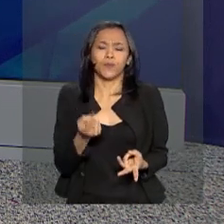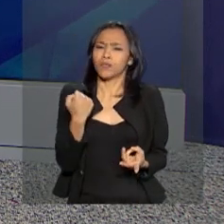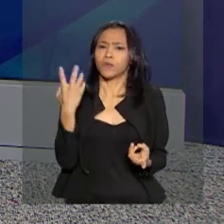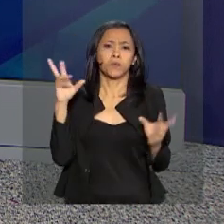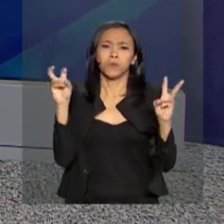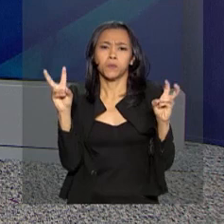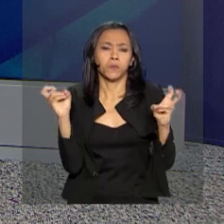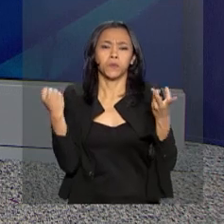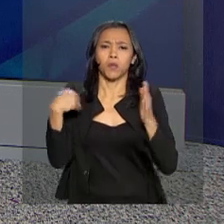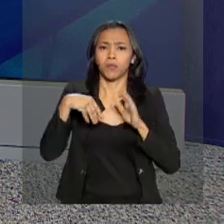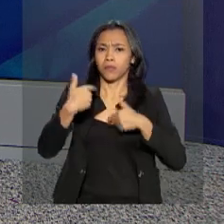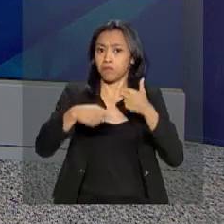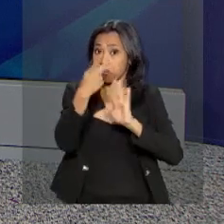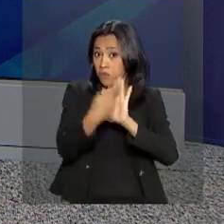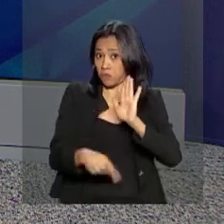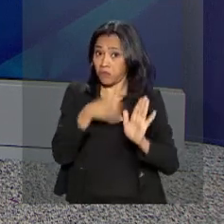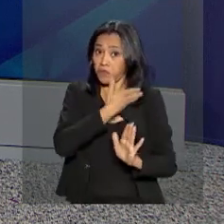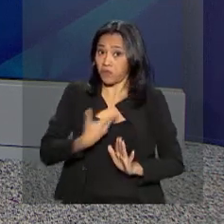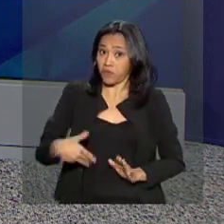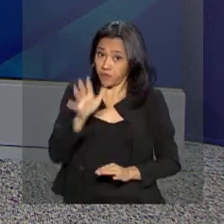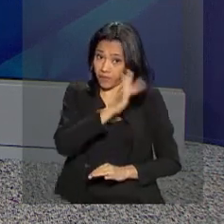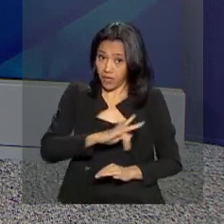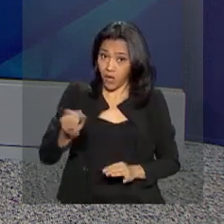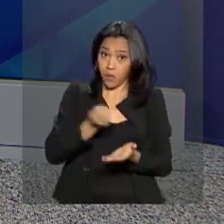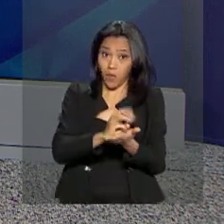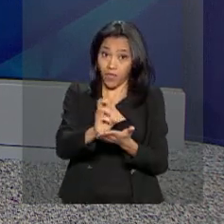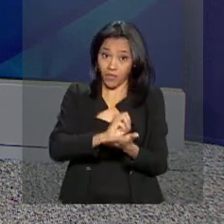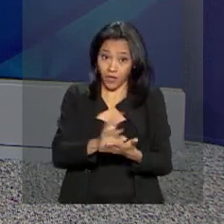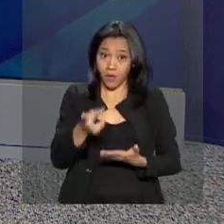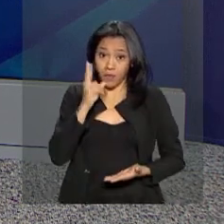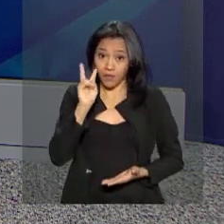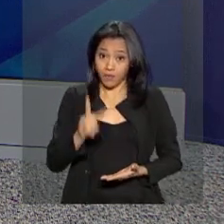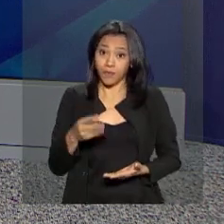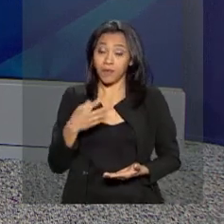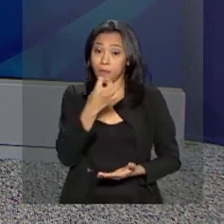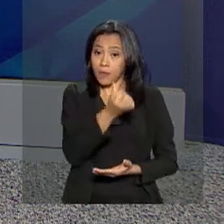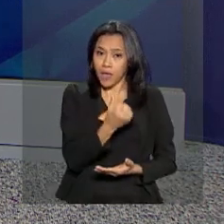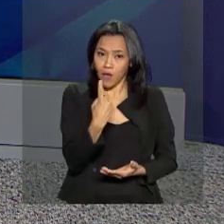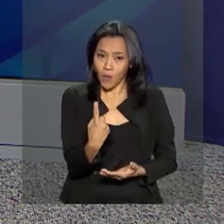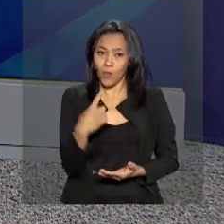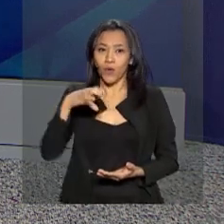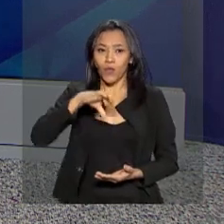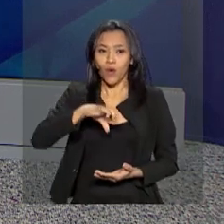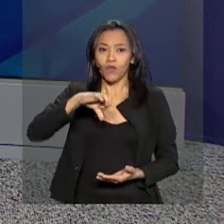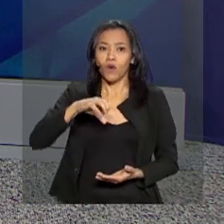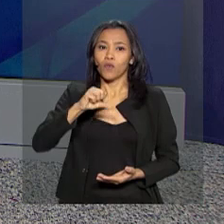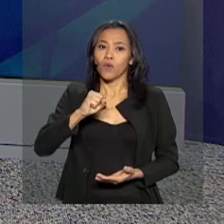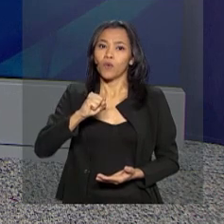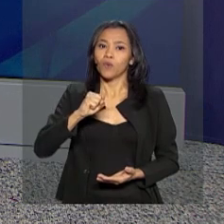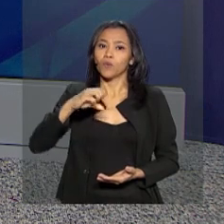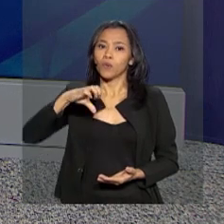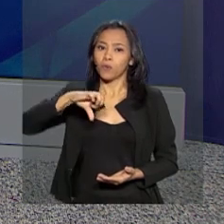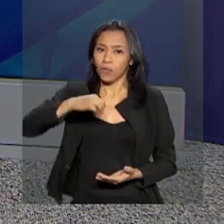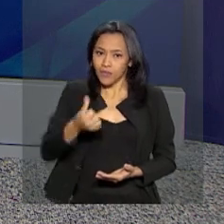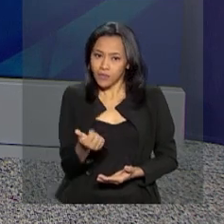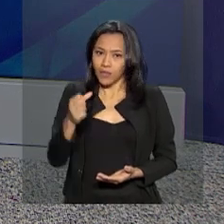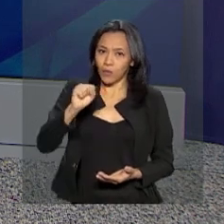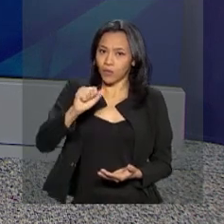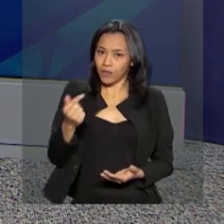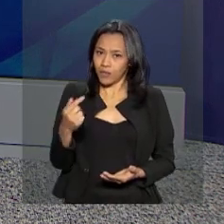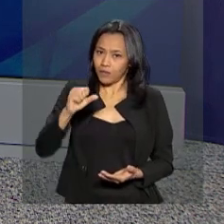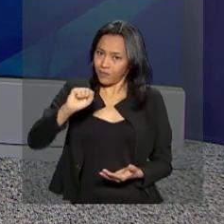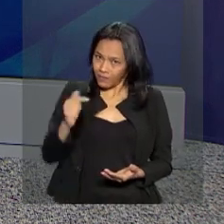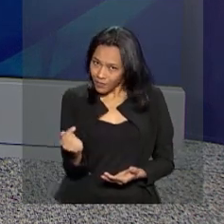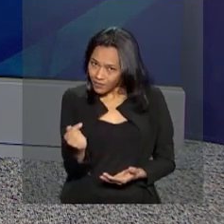programas e ações do Governo Federal para o nosso WhatsApp. O número é este aqui, 619-9867-8787.